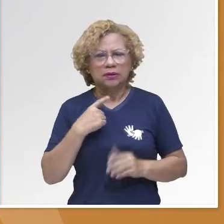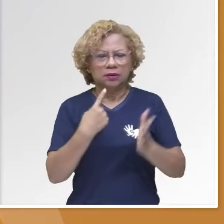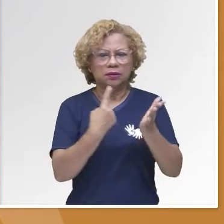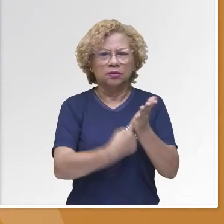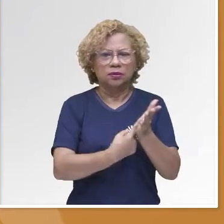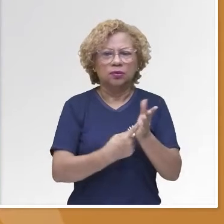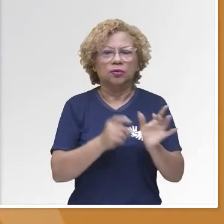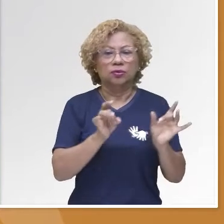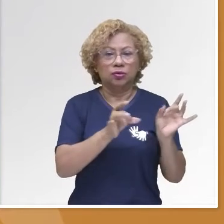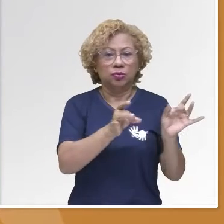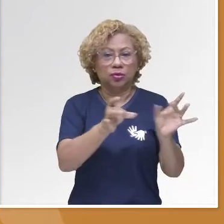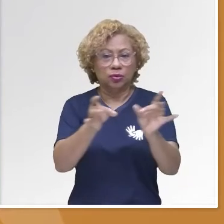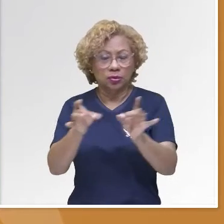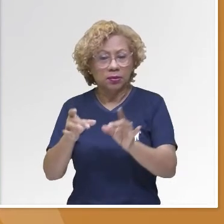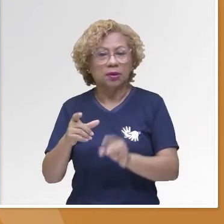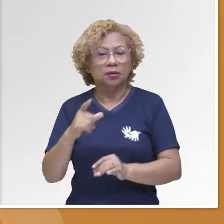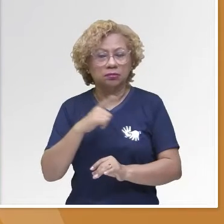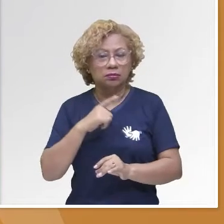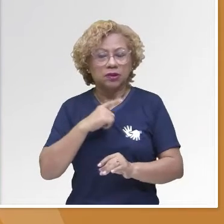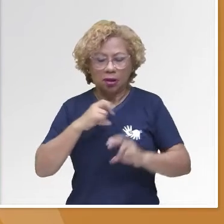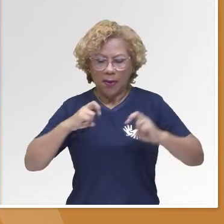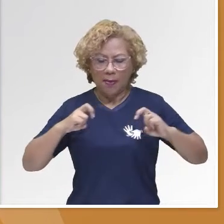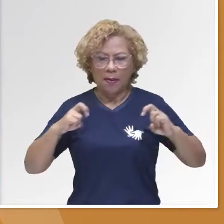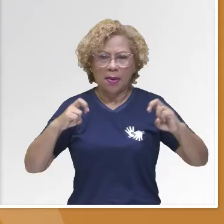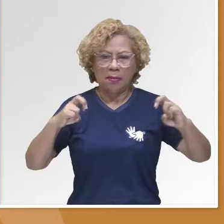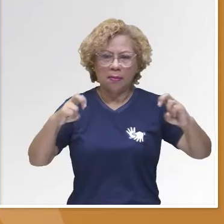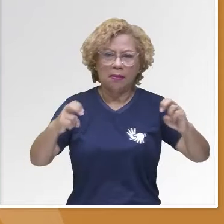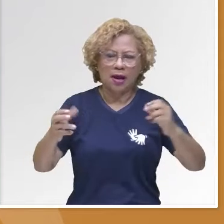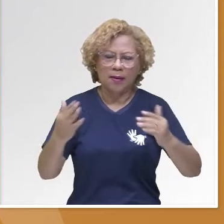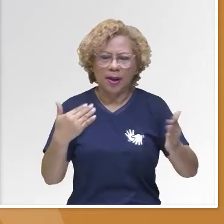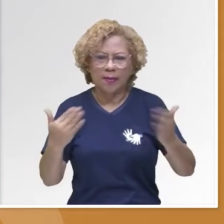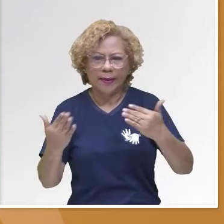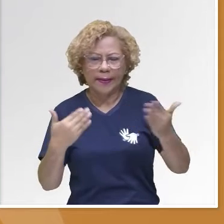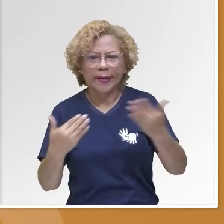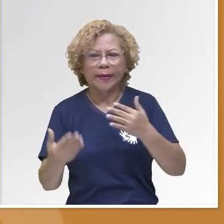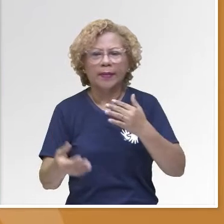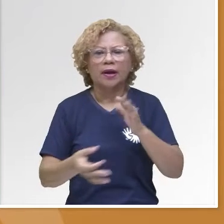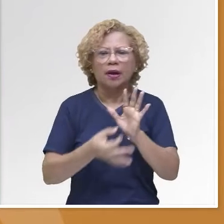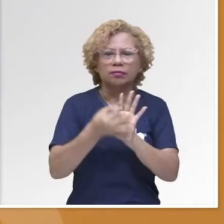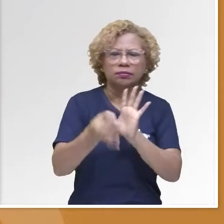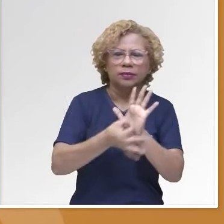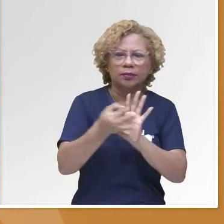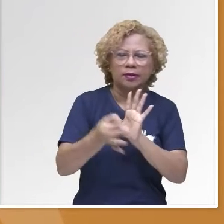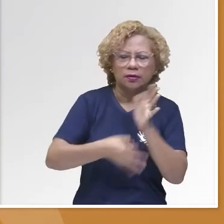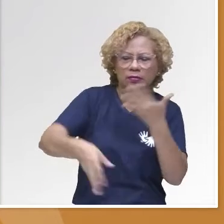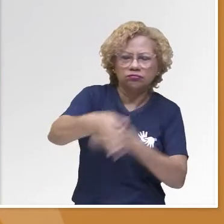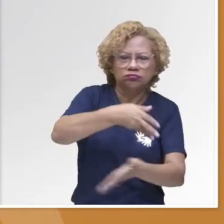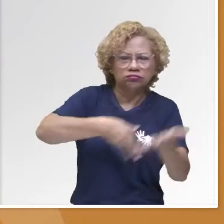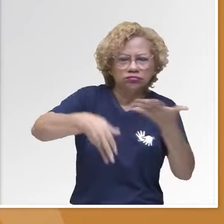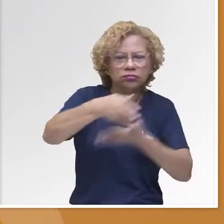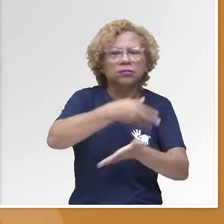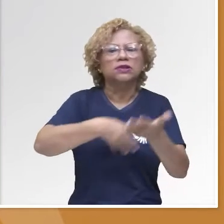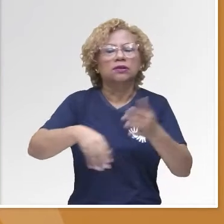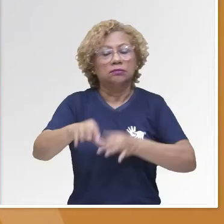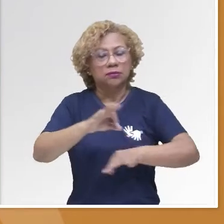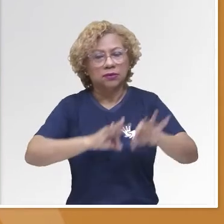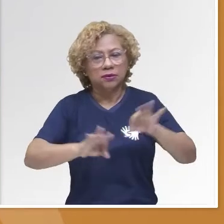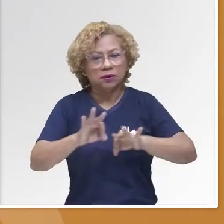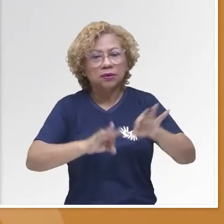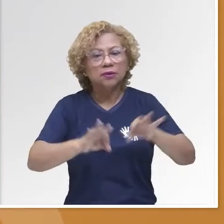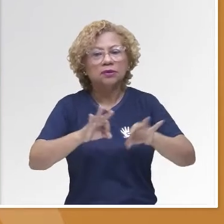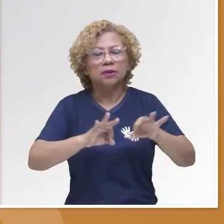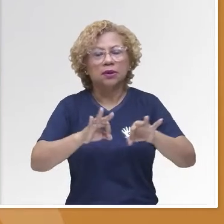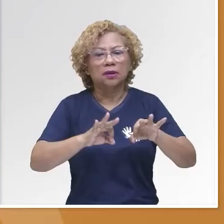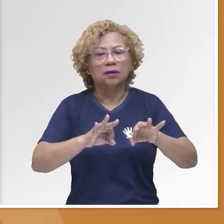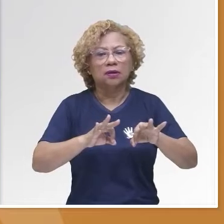países eles começam a ter um com o outro. Então, a Organização Mundial do Comércio, ela veio para realmente, o nome